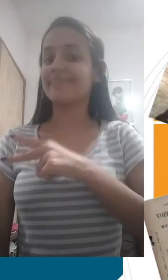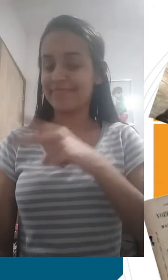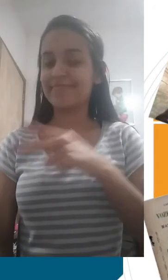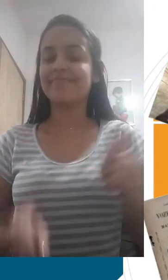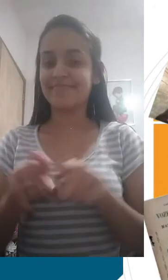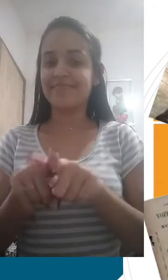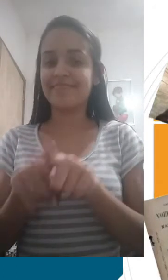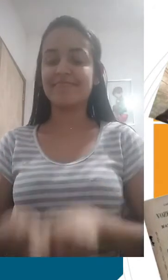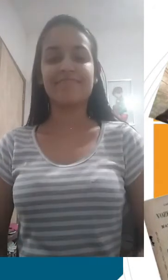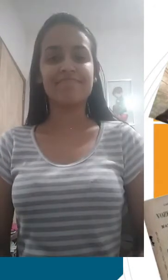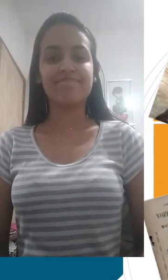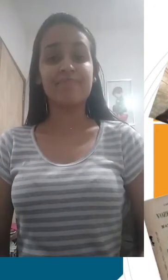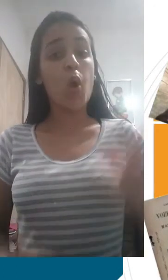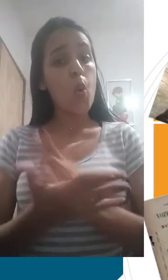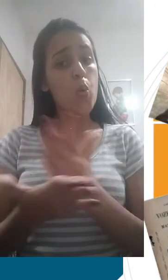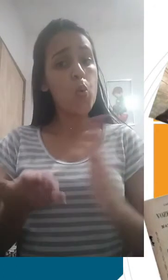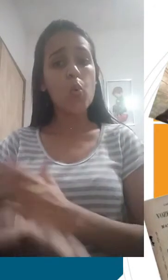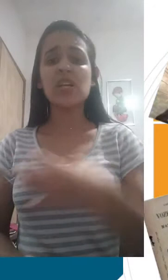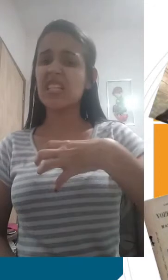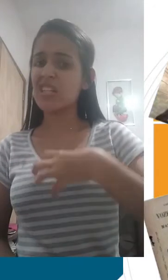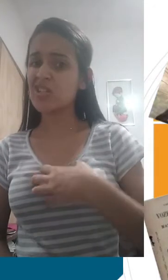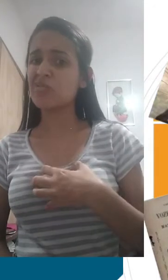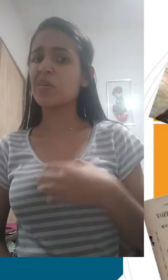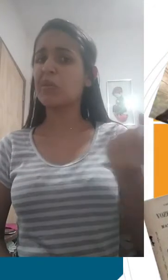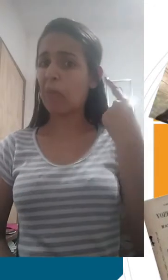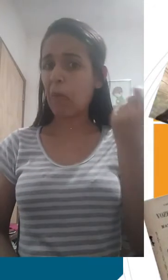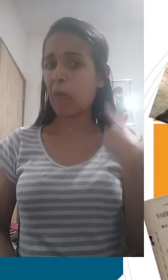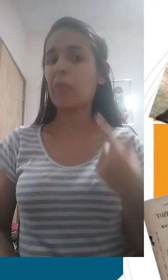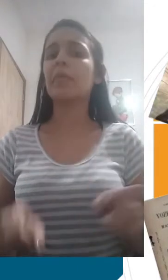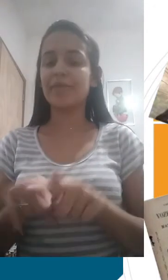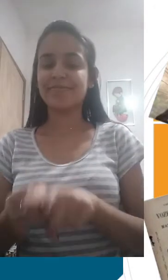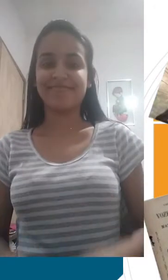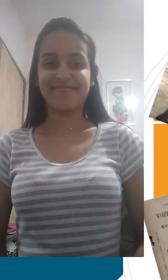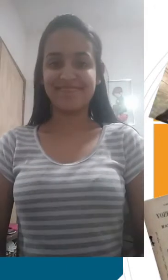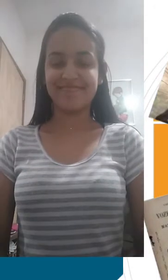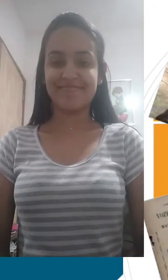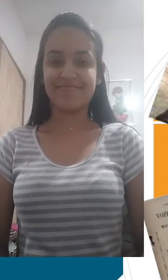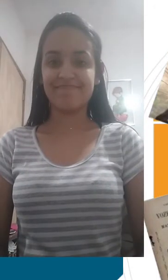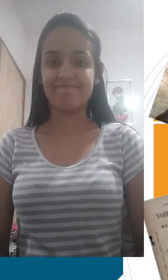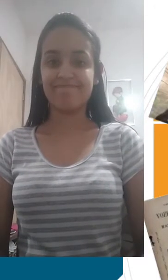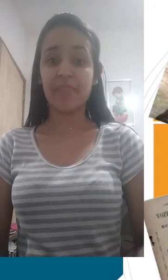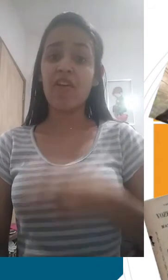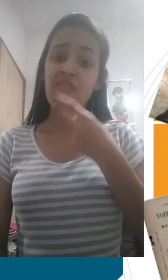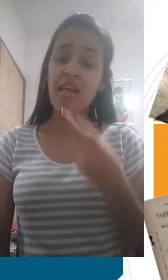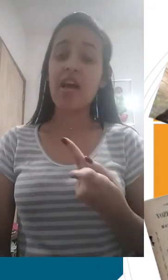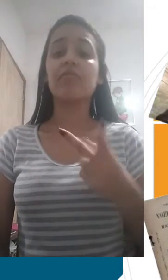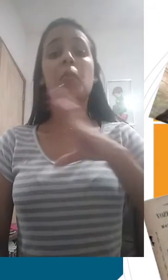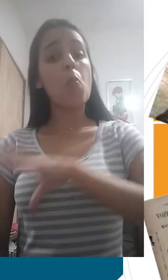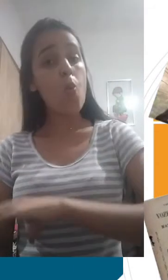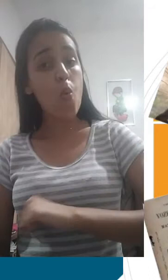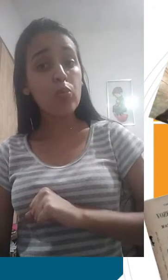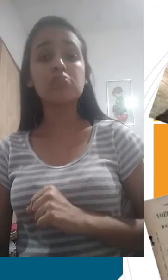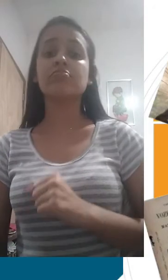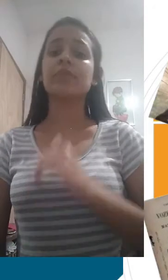mesmo algumas consideradas imorais ou grotescas, e a idealização de sentimentos como o